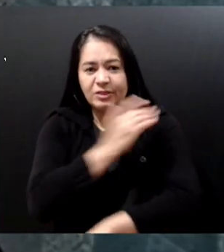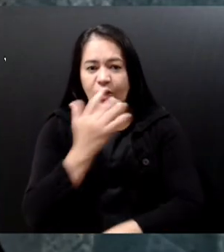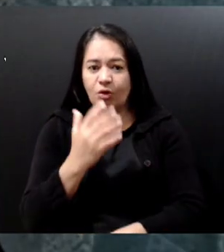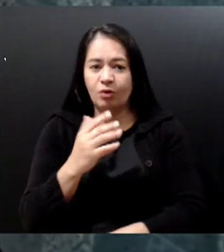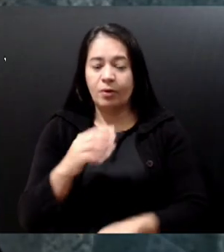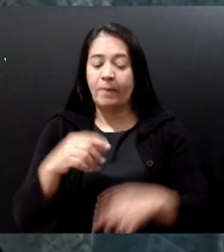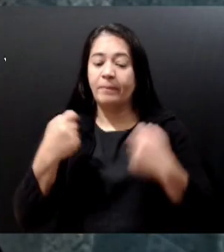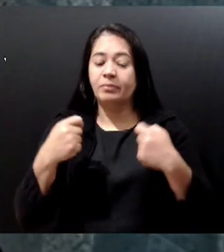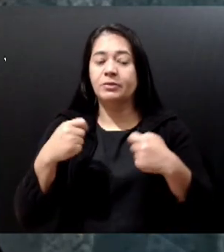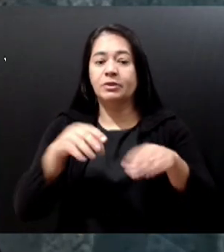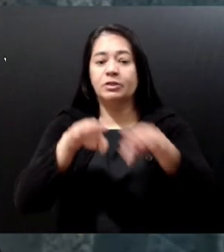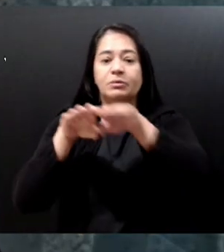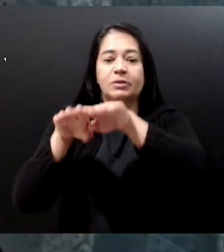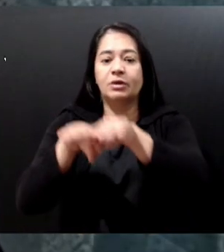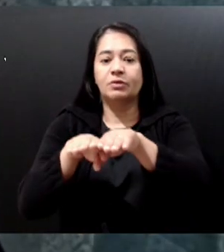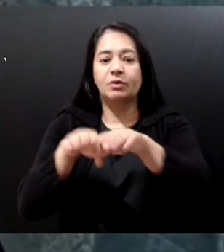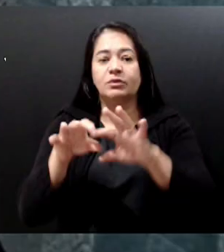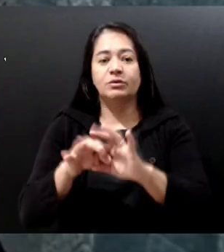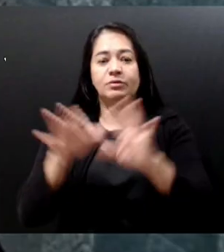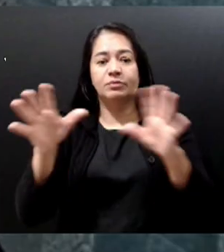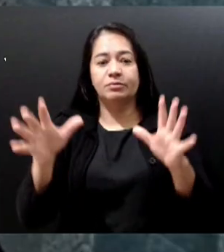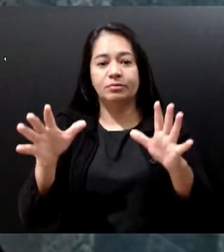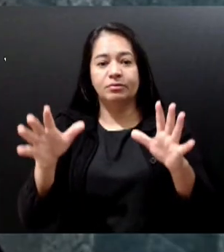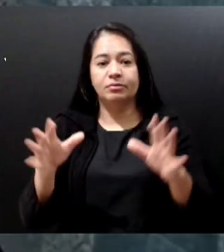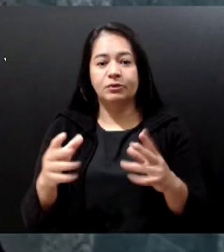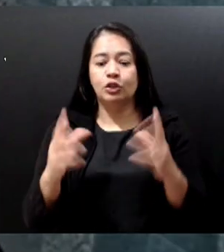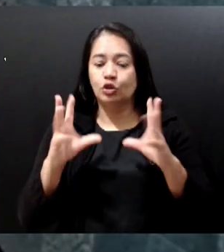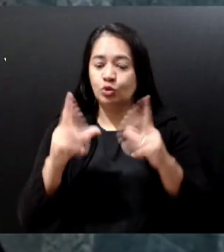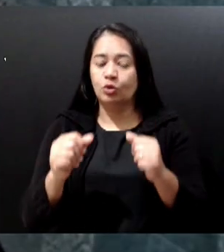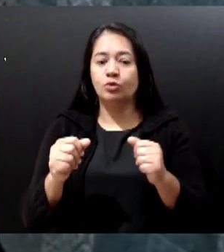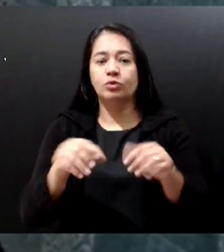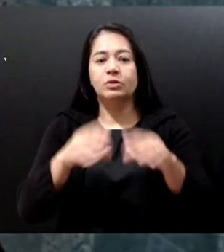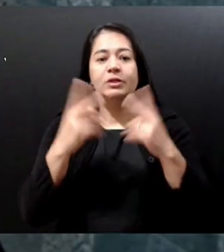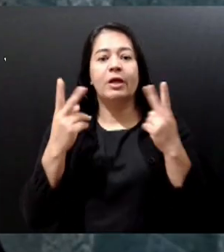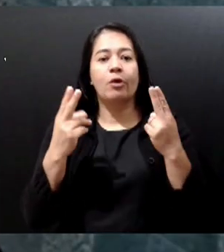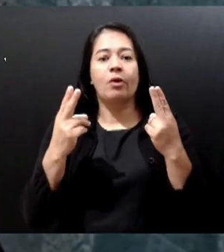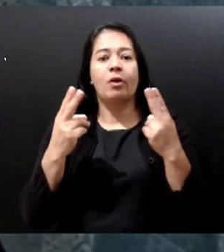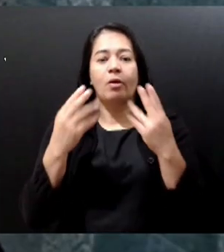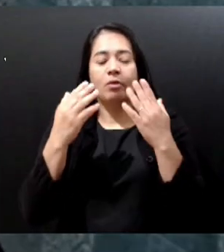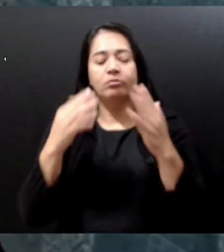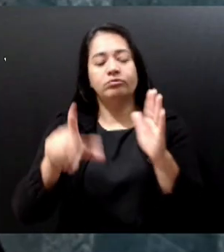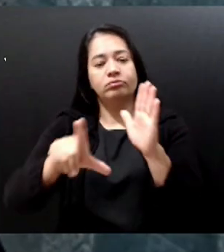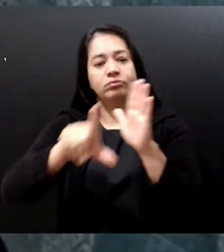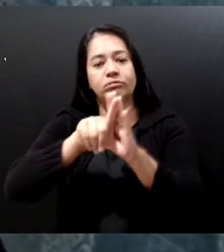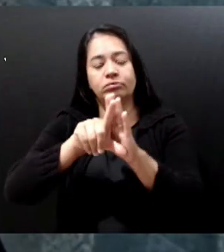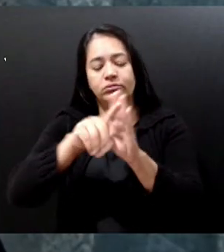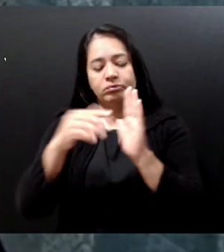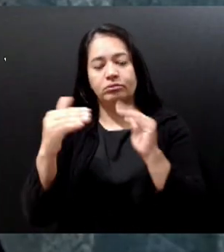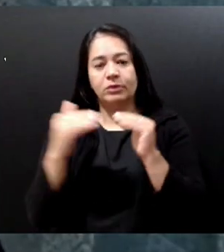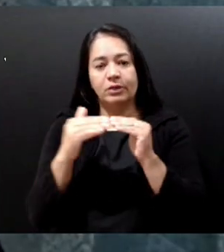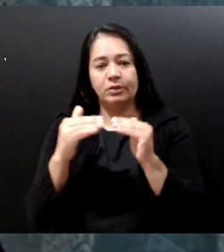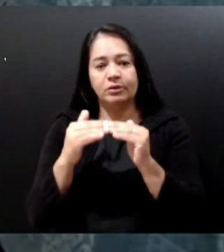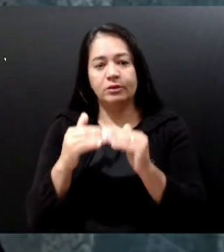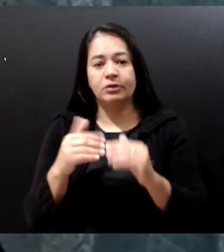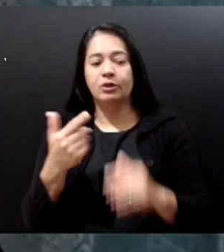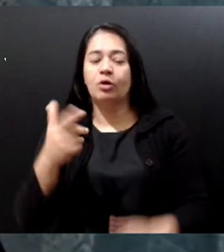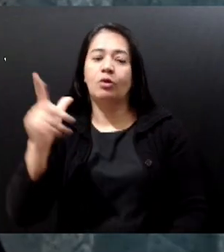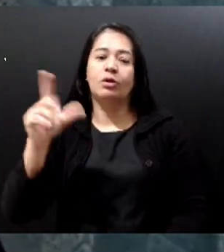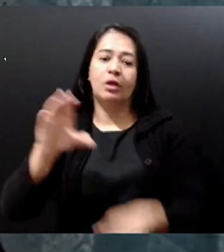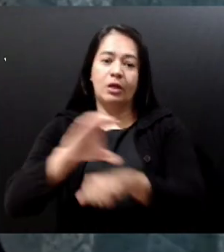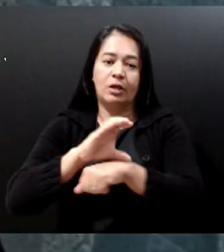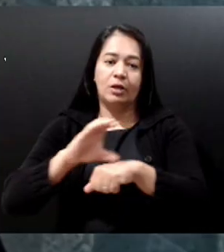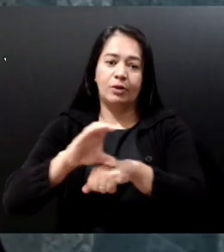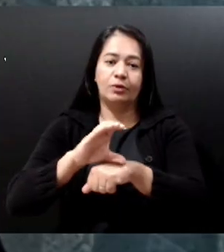todos são iguais perante a lei. Uma outra questão é que a Constituição ela